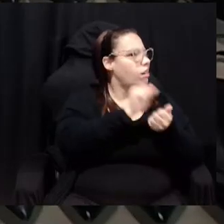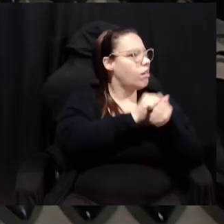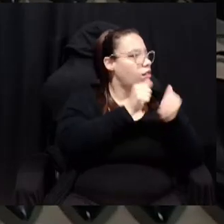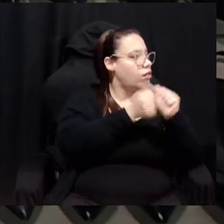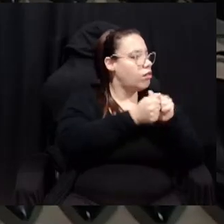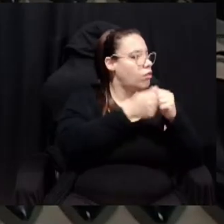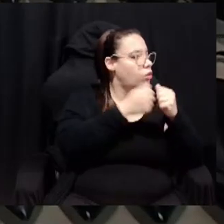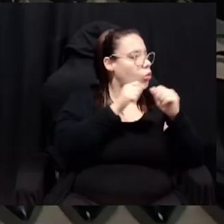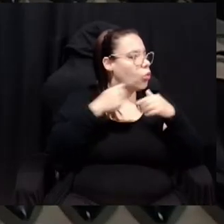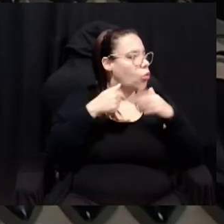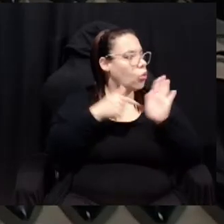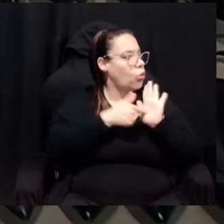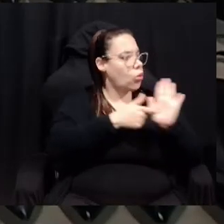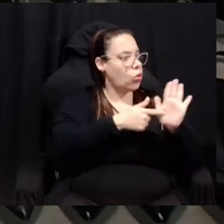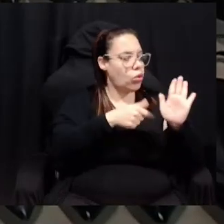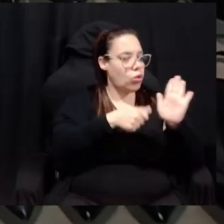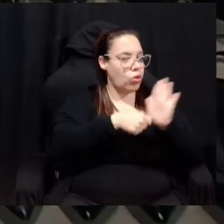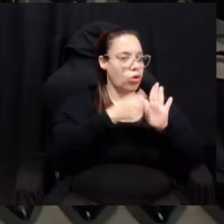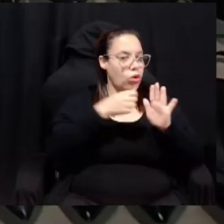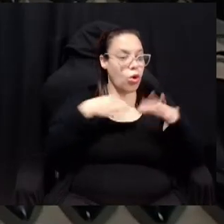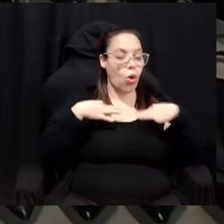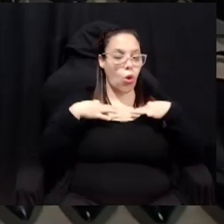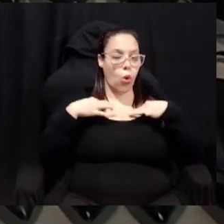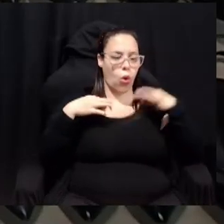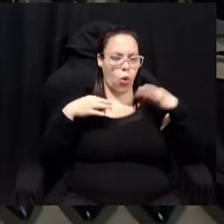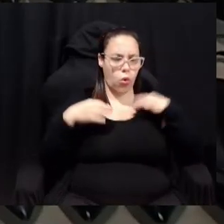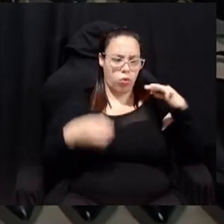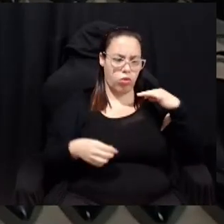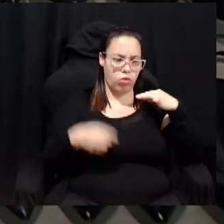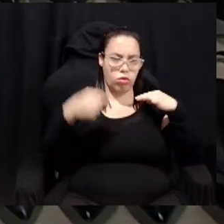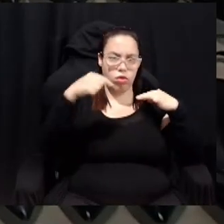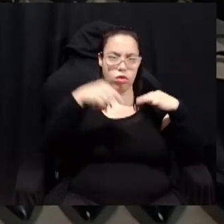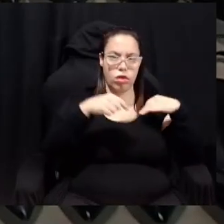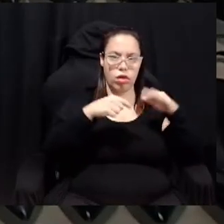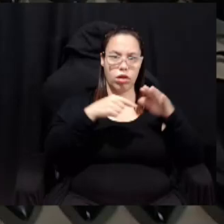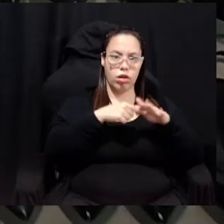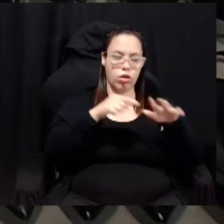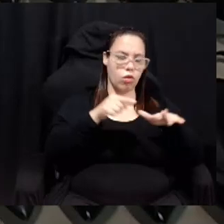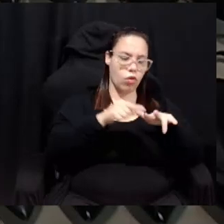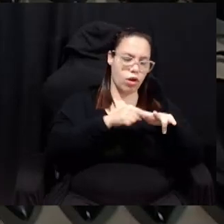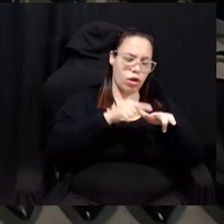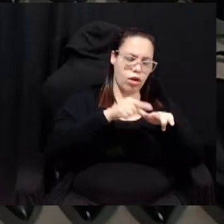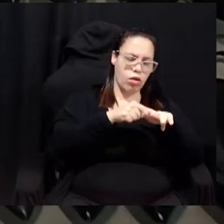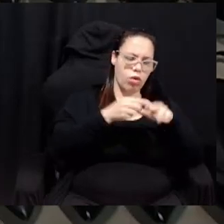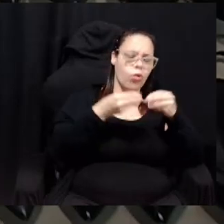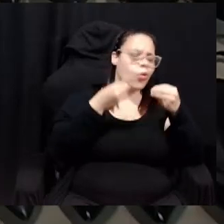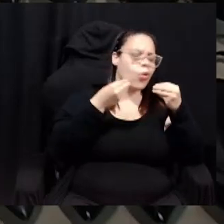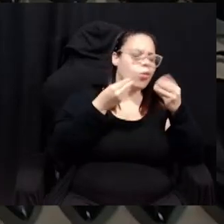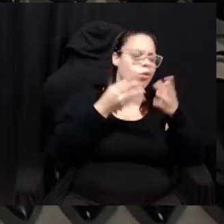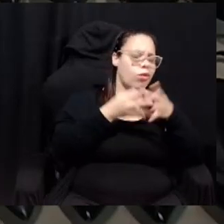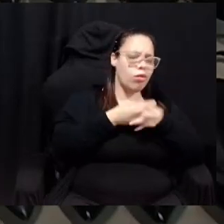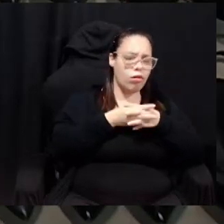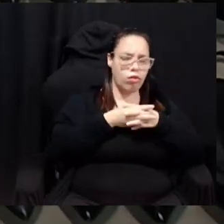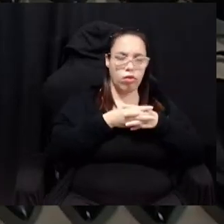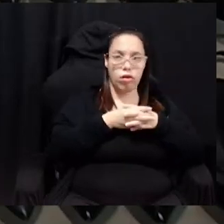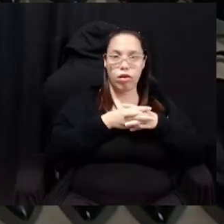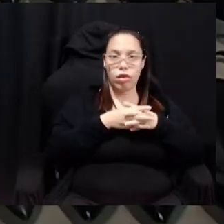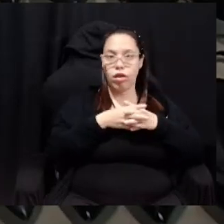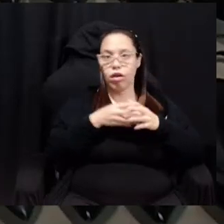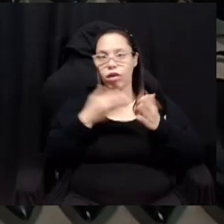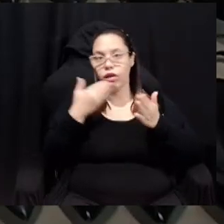pensa logo a primeira coisa, roupa. E a gente está aqui num cenário de sapatos. Como é isso? Eu vou confessar que é